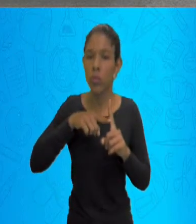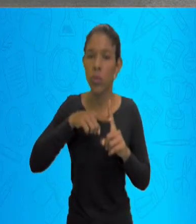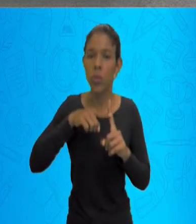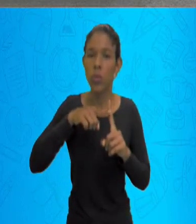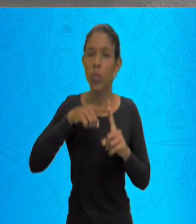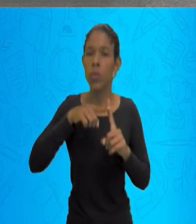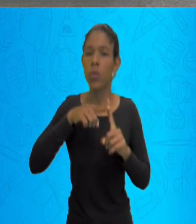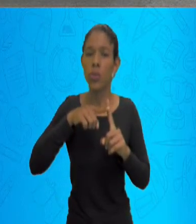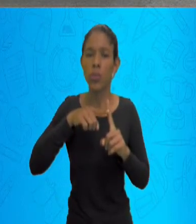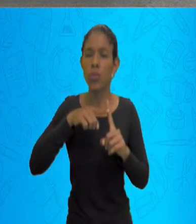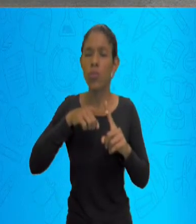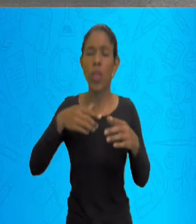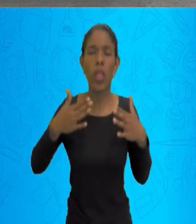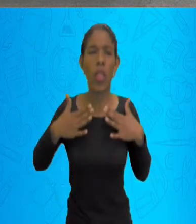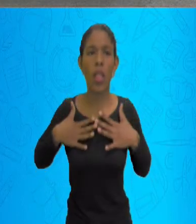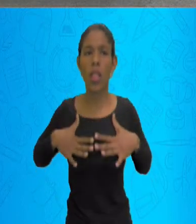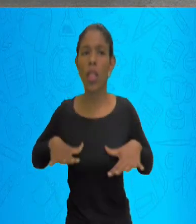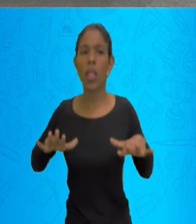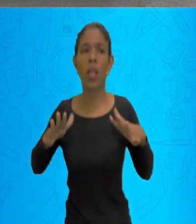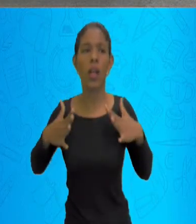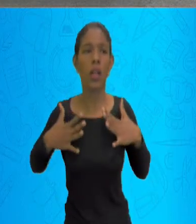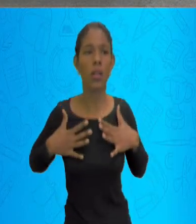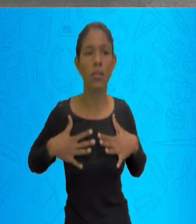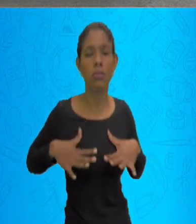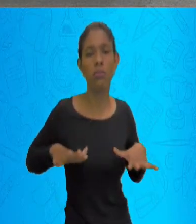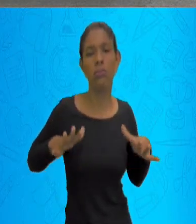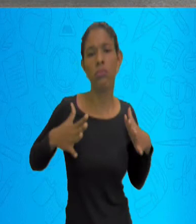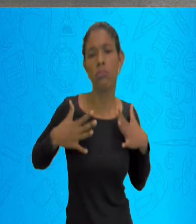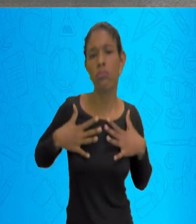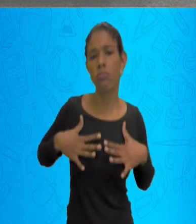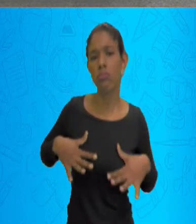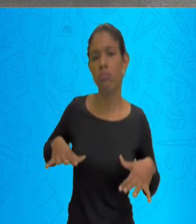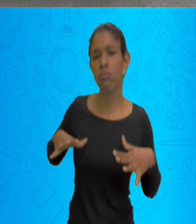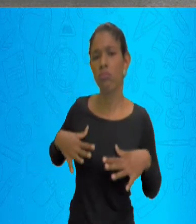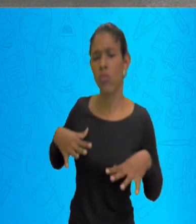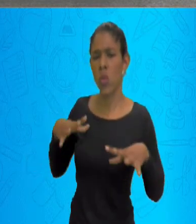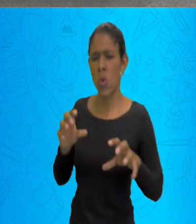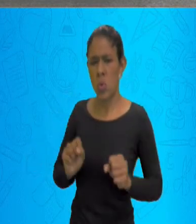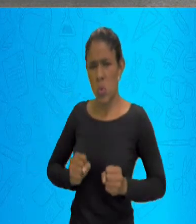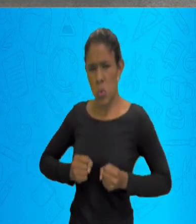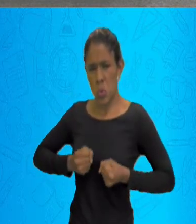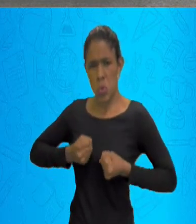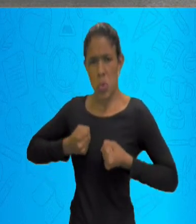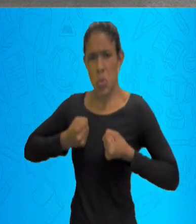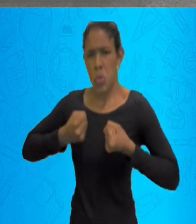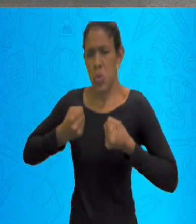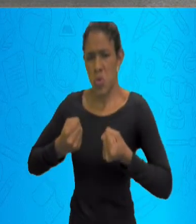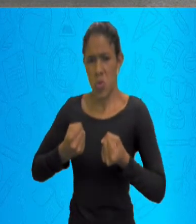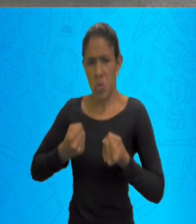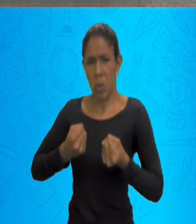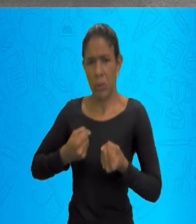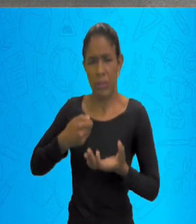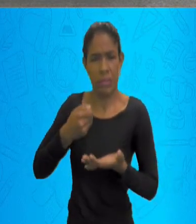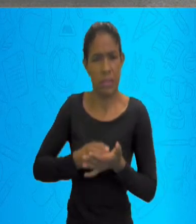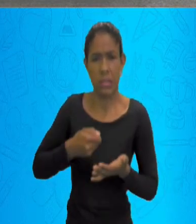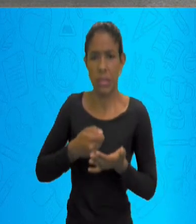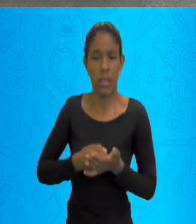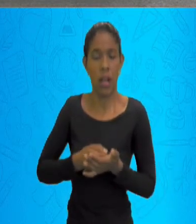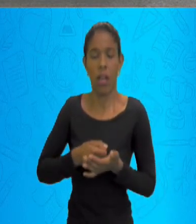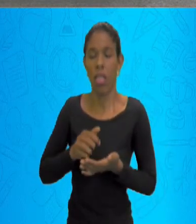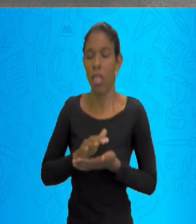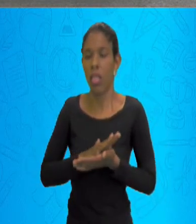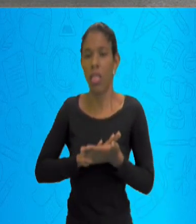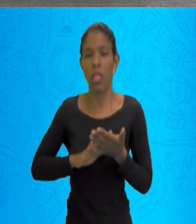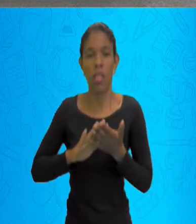ali no meio, sem fazer muito esforço para poder, né, conseguir se adaptar ali onde